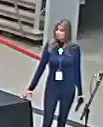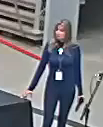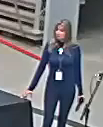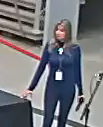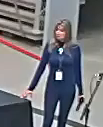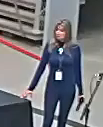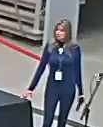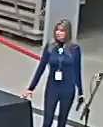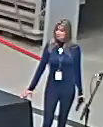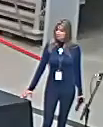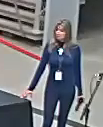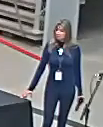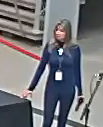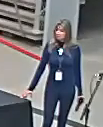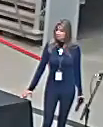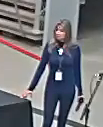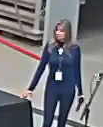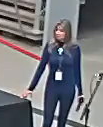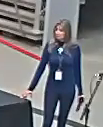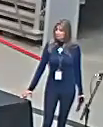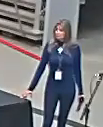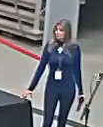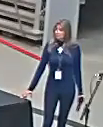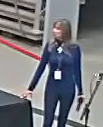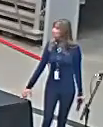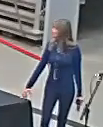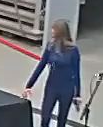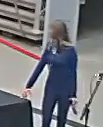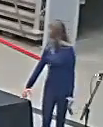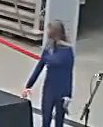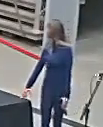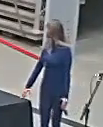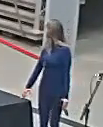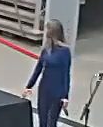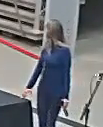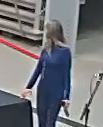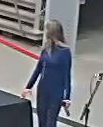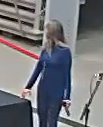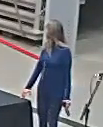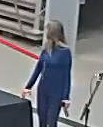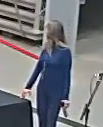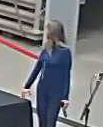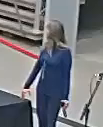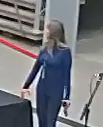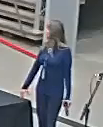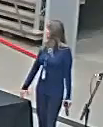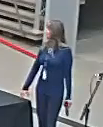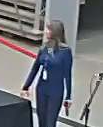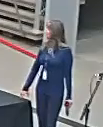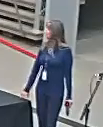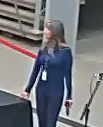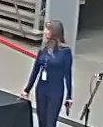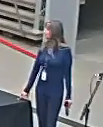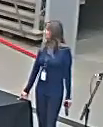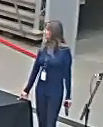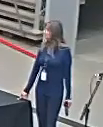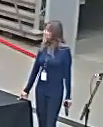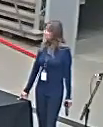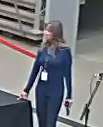Versa sobre acessibilidade por parte das empresas de transporte intermunicipal no